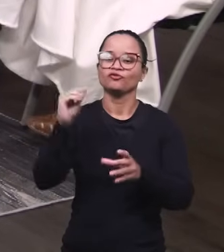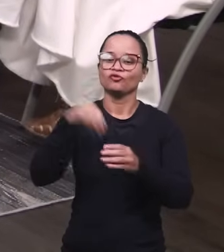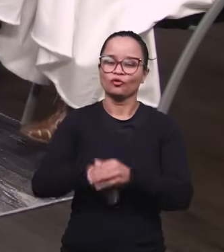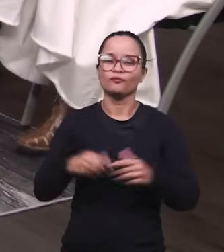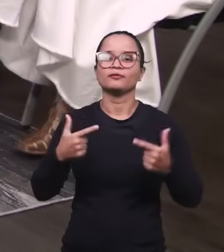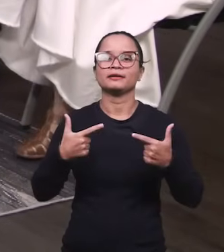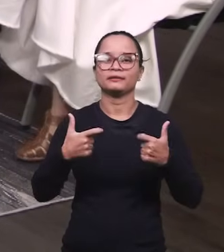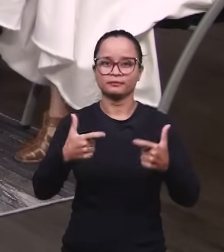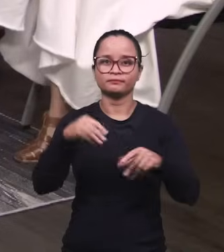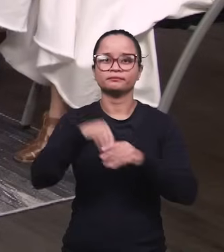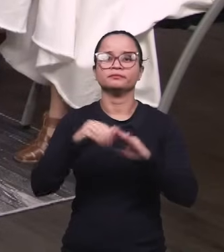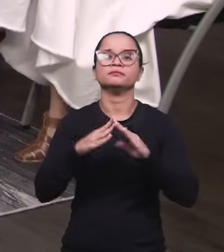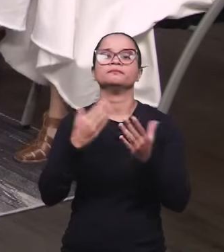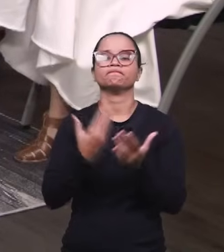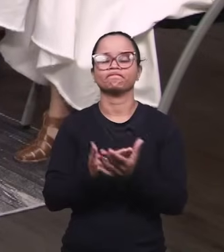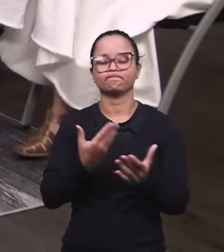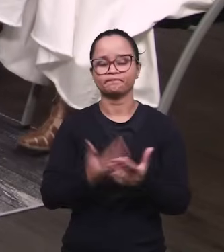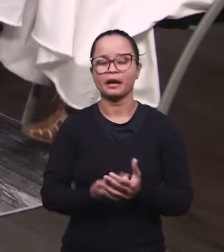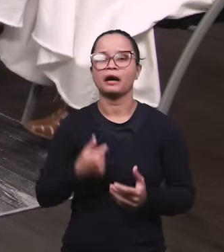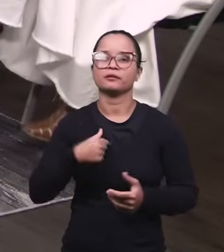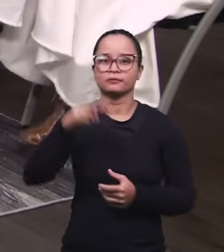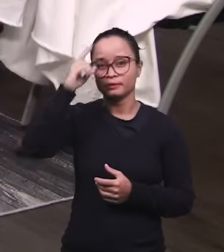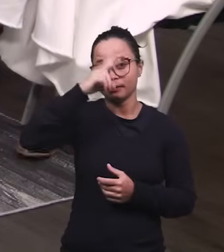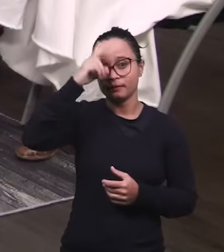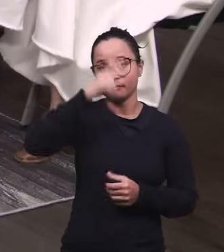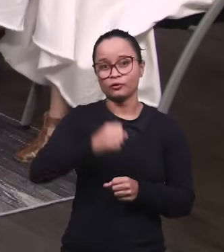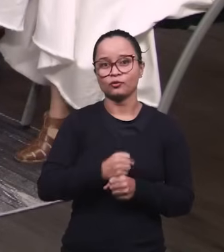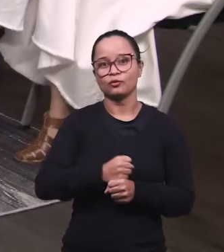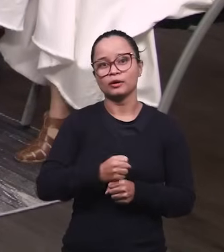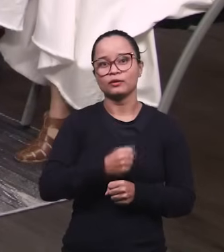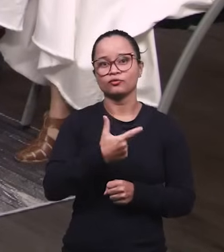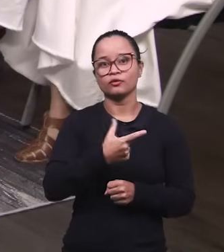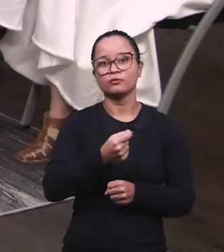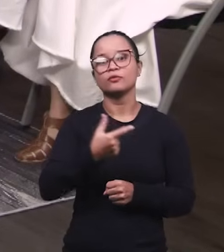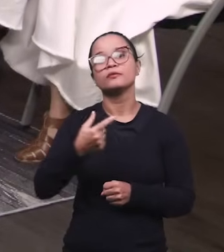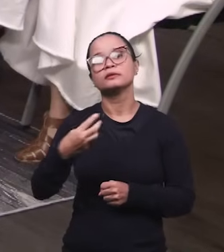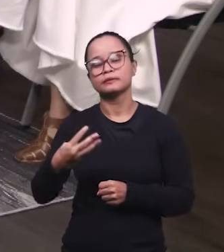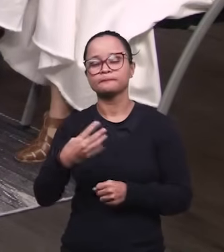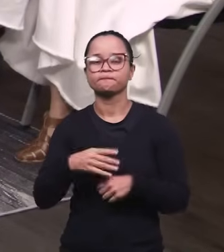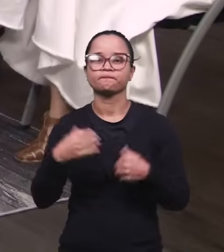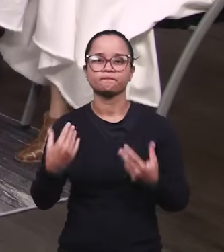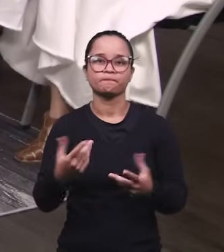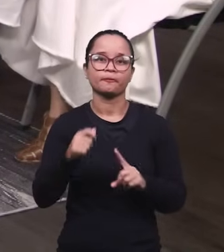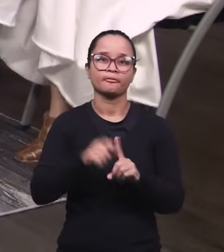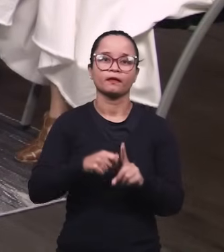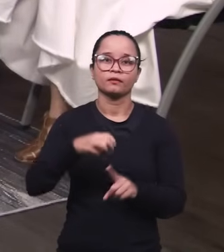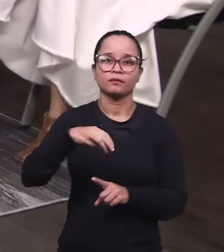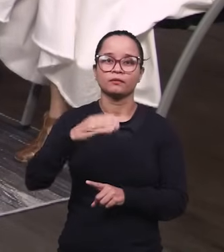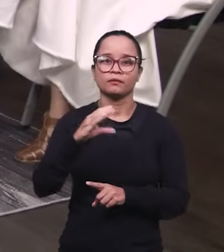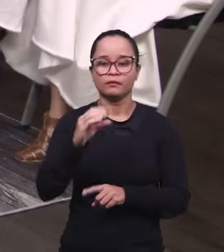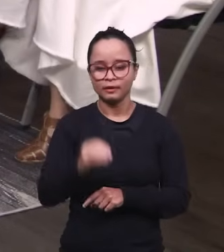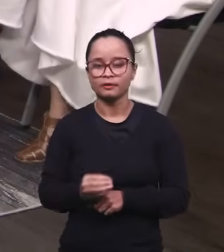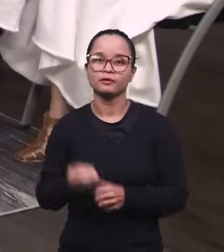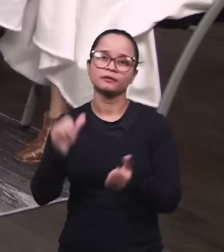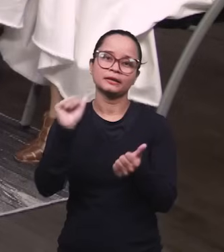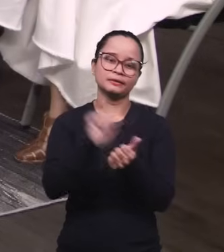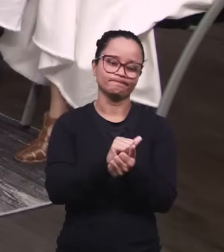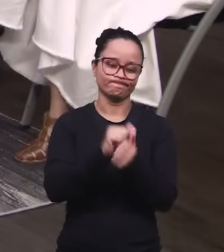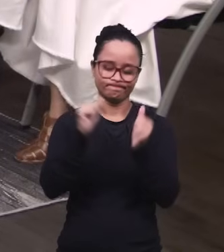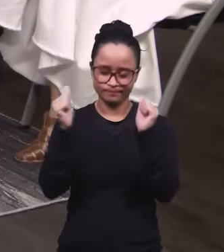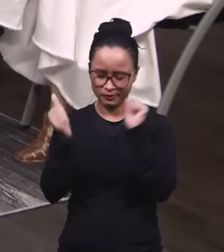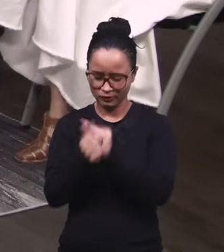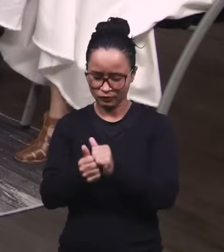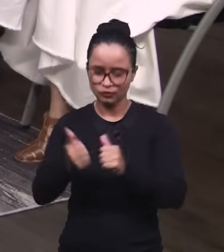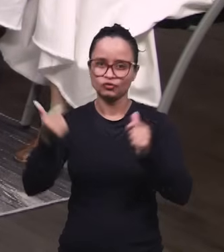dentro da escola. Então, eu lembro que quando a gente começou em 2023, o ano, máscara, nós tivemos que nos adequar de